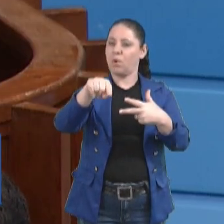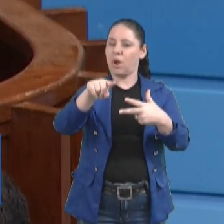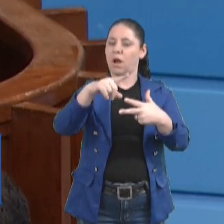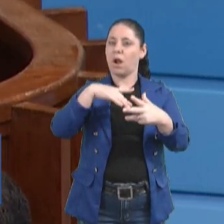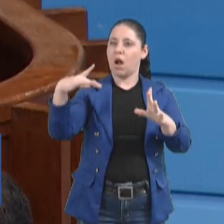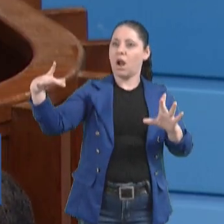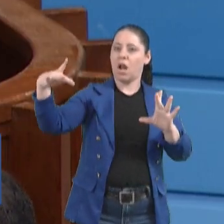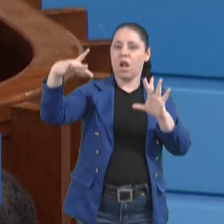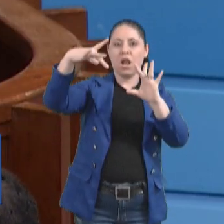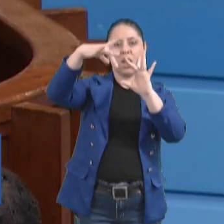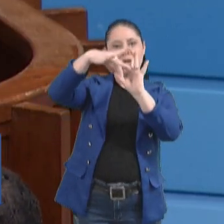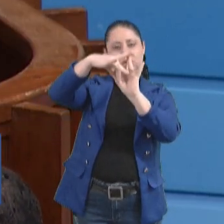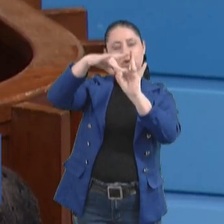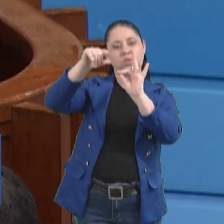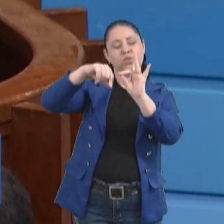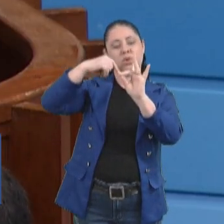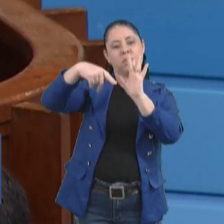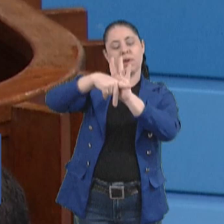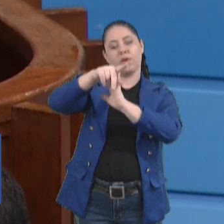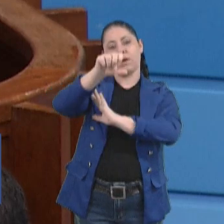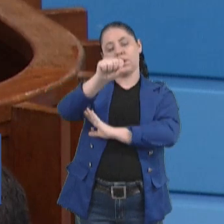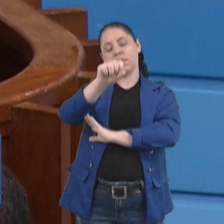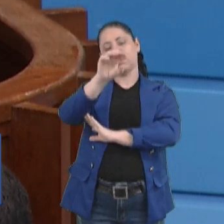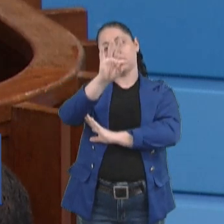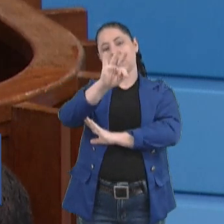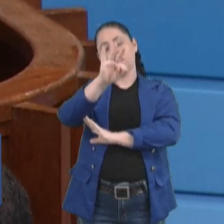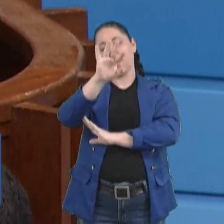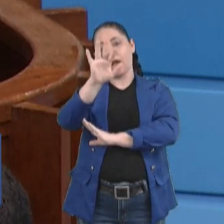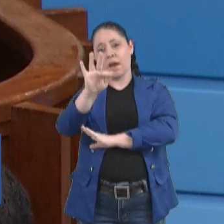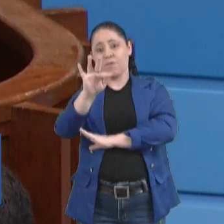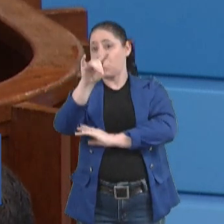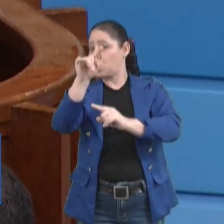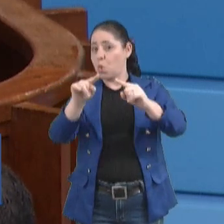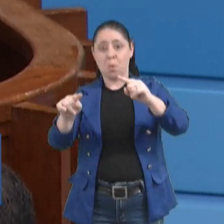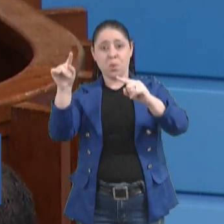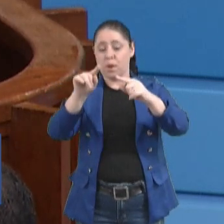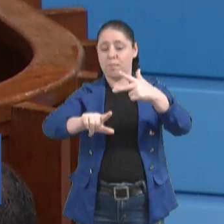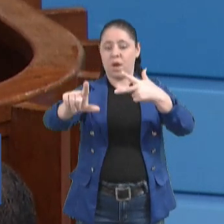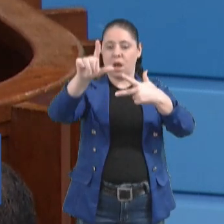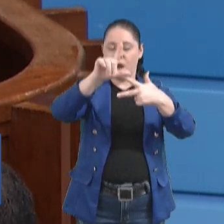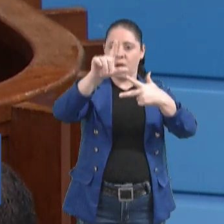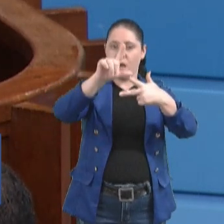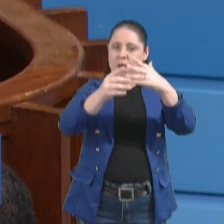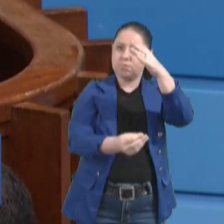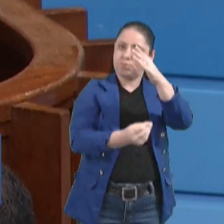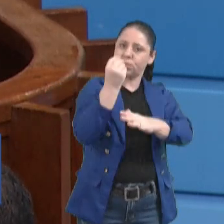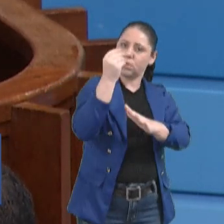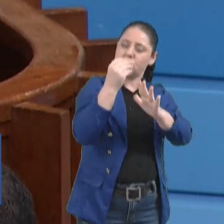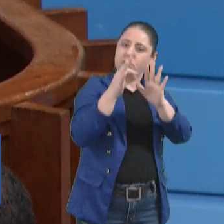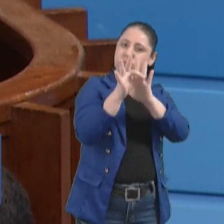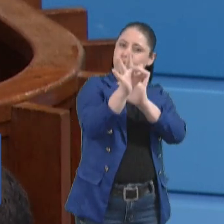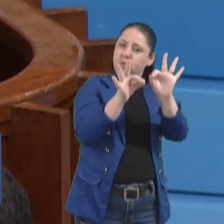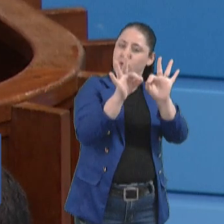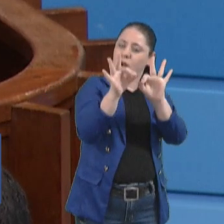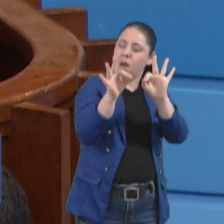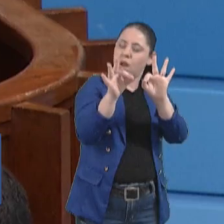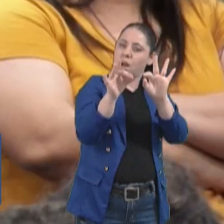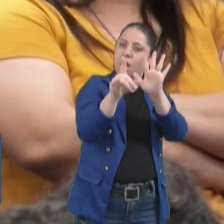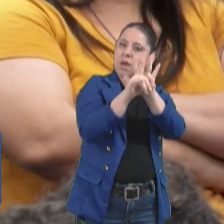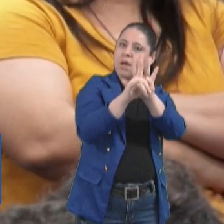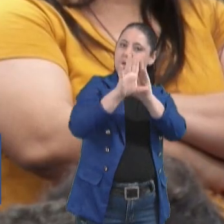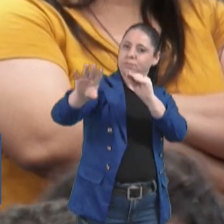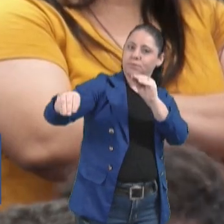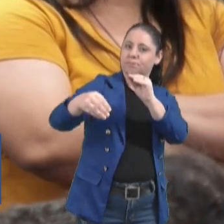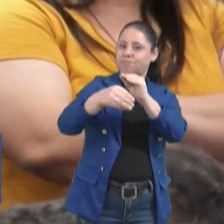fica vinculado. Assim, o STF não proíbe que o poder legislativo edite leis ou emendas constitucionais